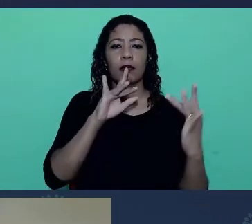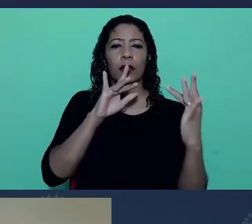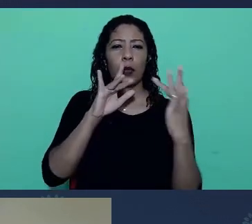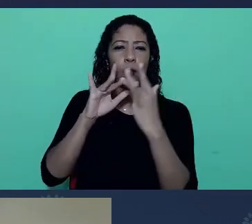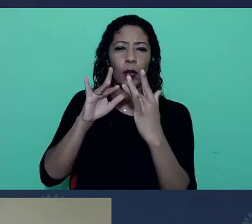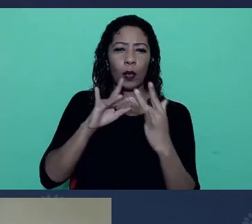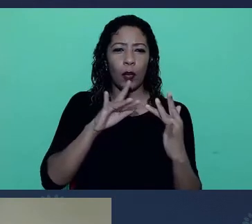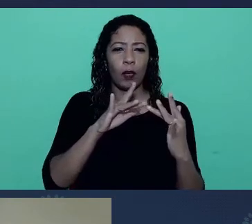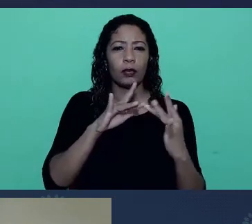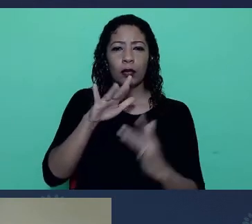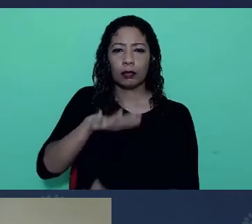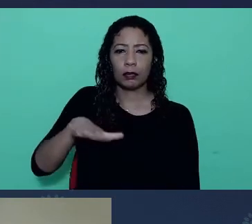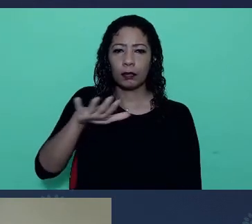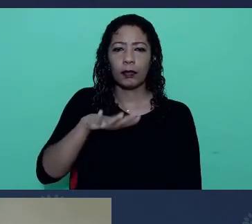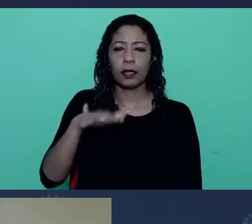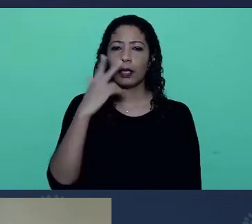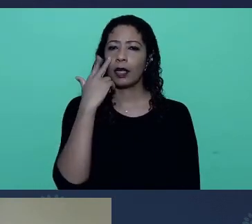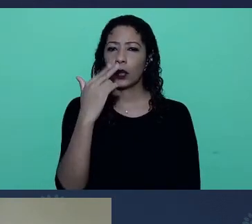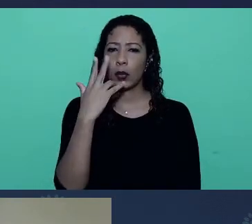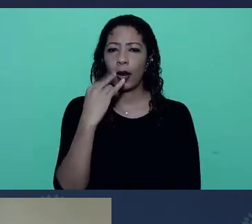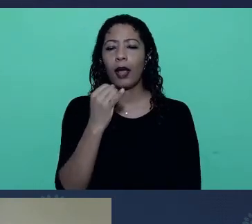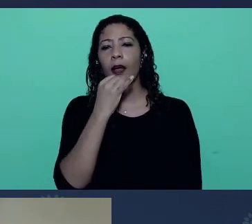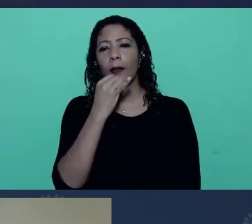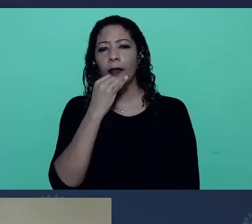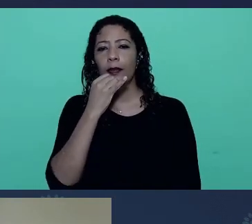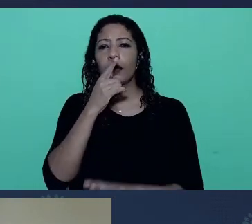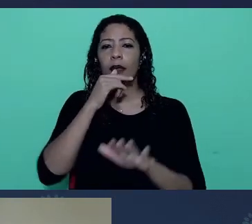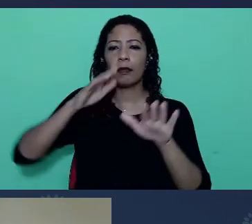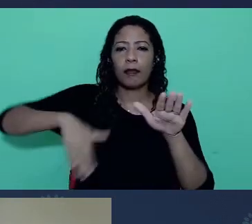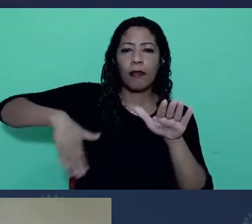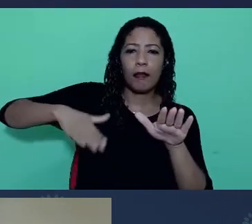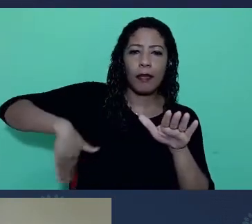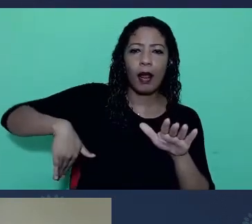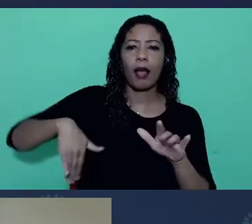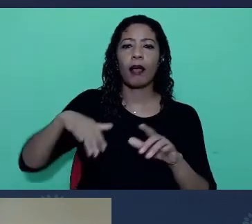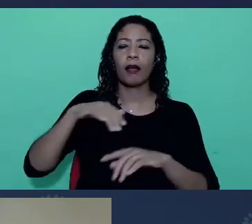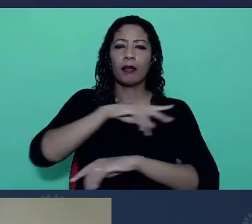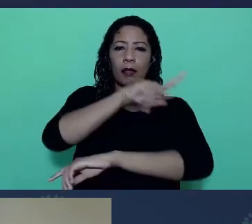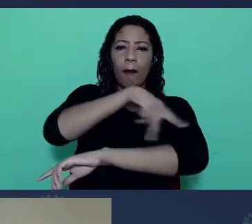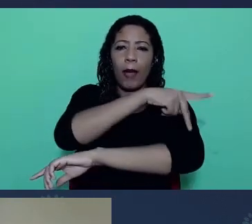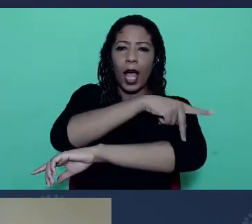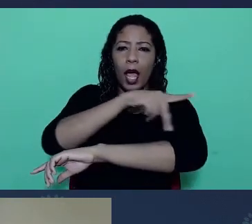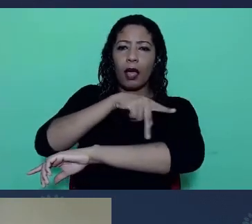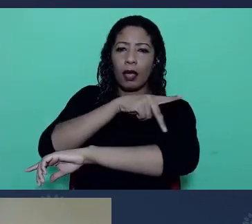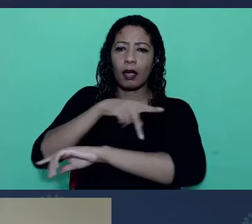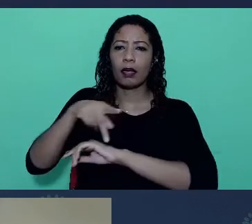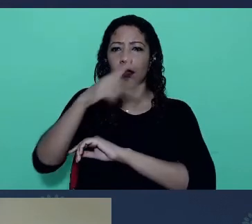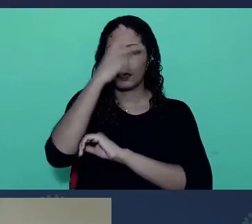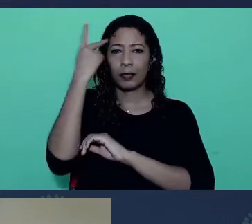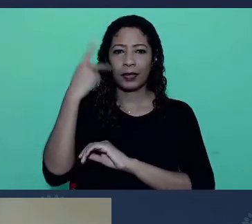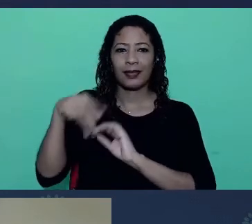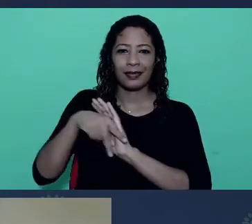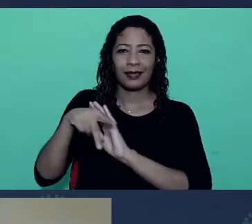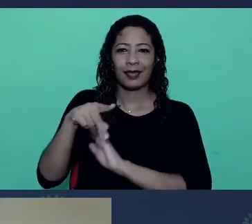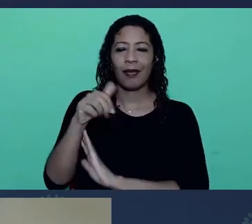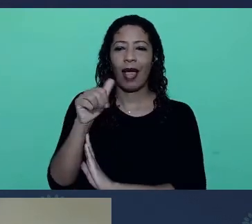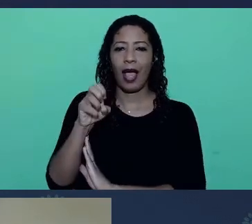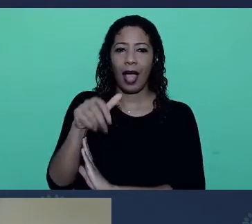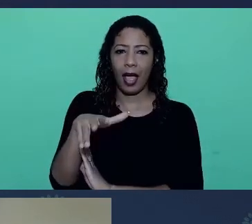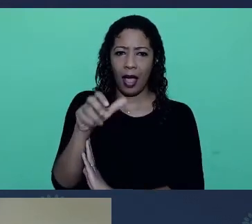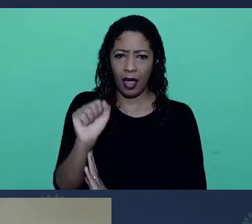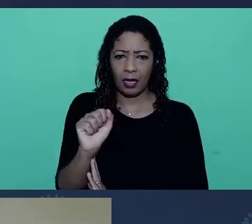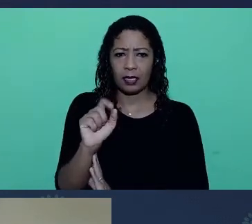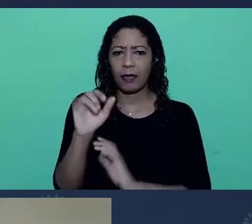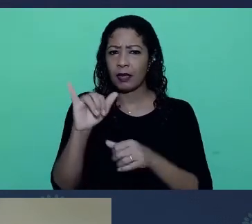ambientes naturais, como praias e parques? Para asmáticos, essa estratégia também pode ajudar? É uma